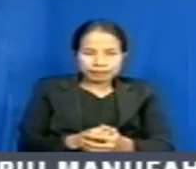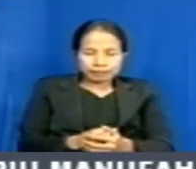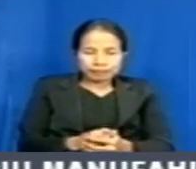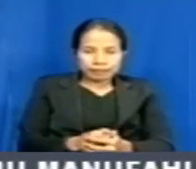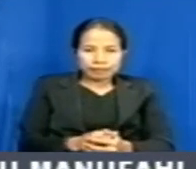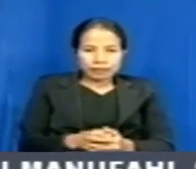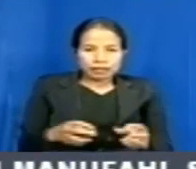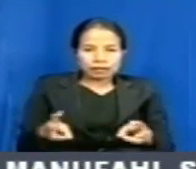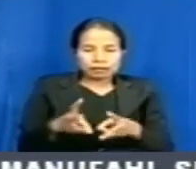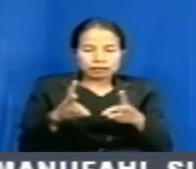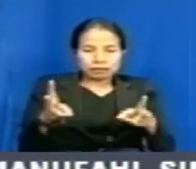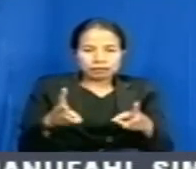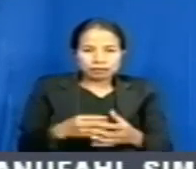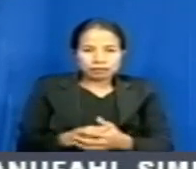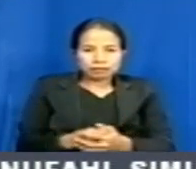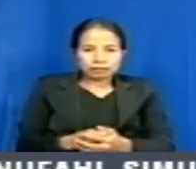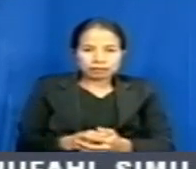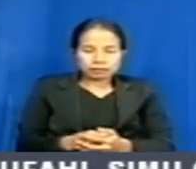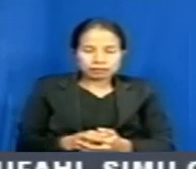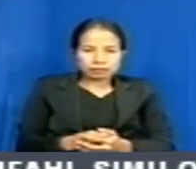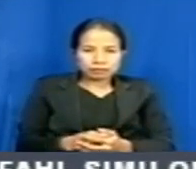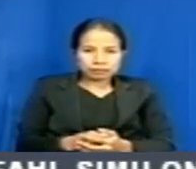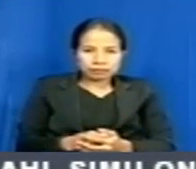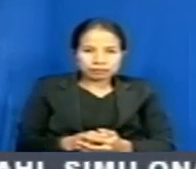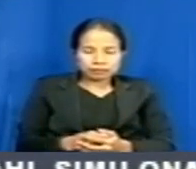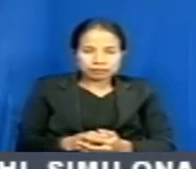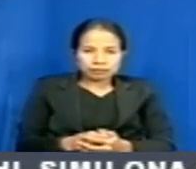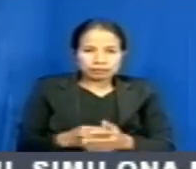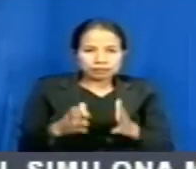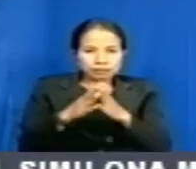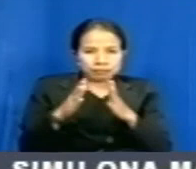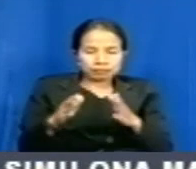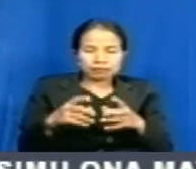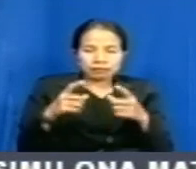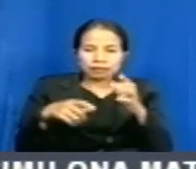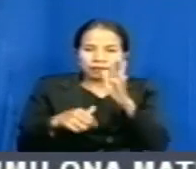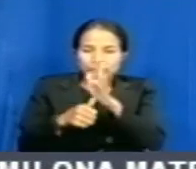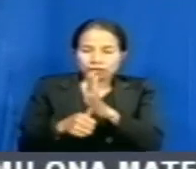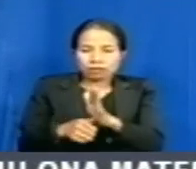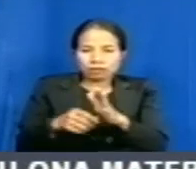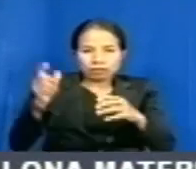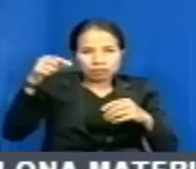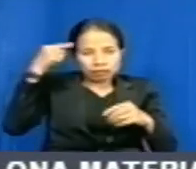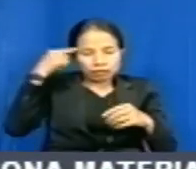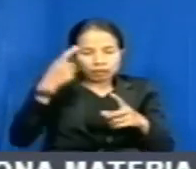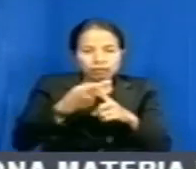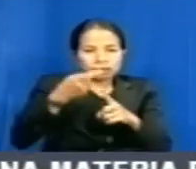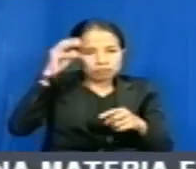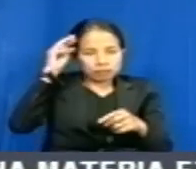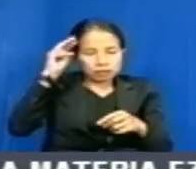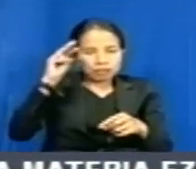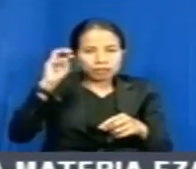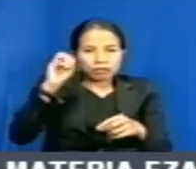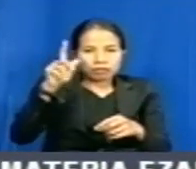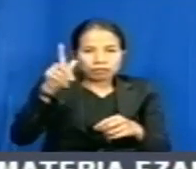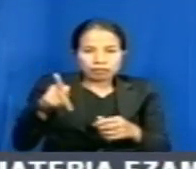Estrada e a proposta da tona do governo, do Ministério Obras